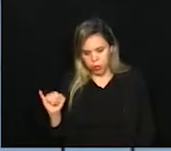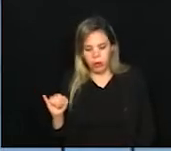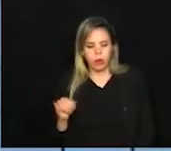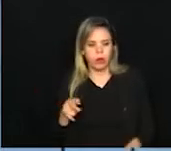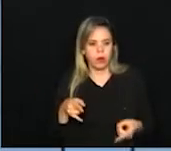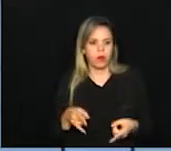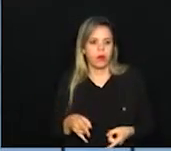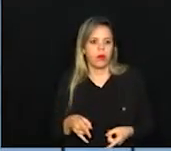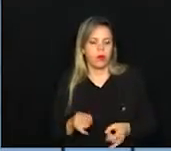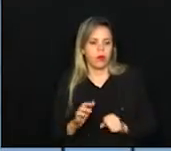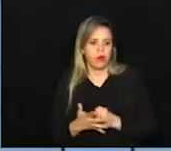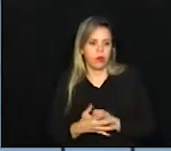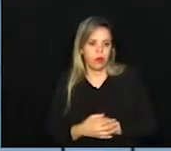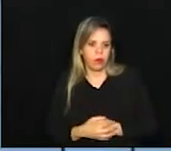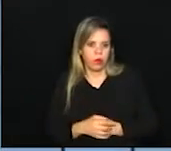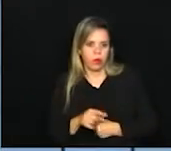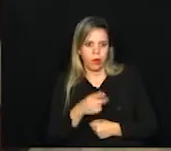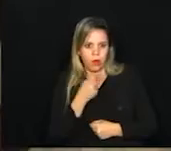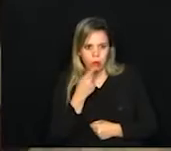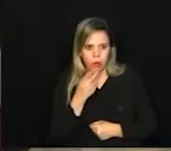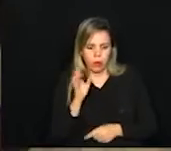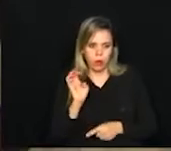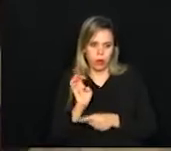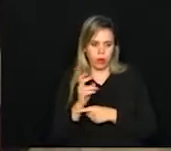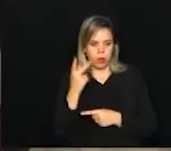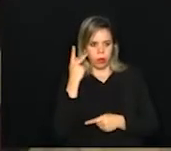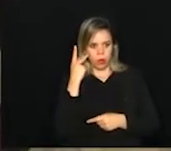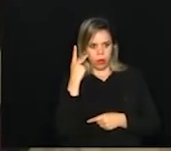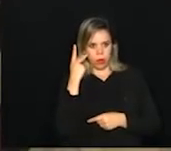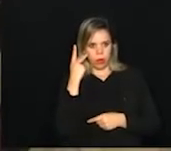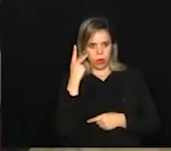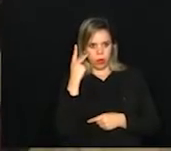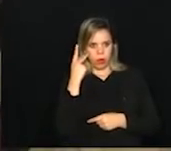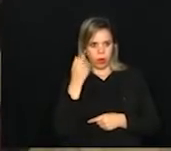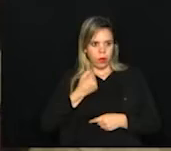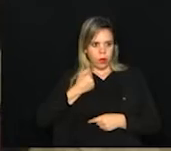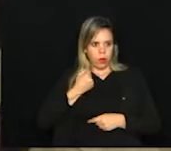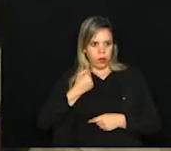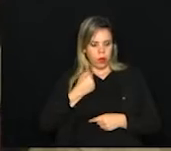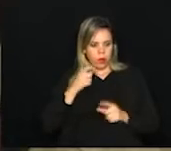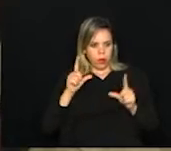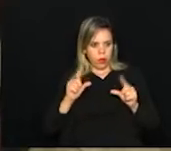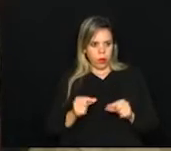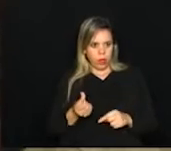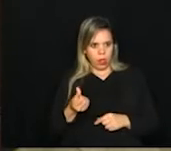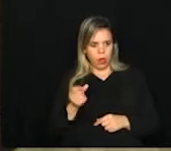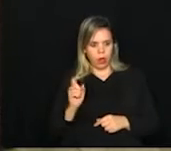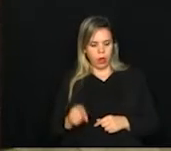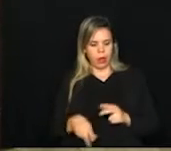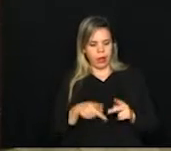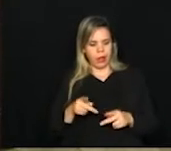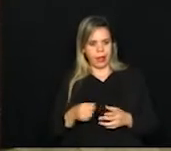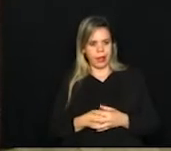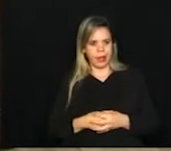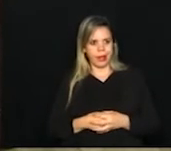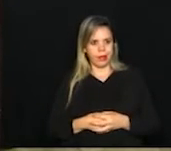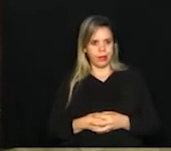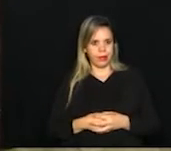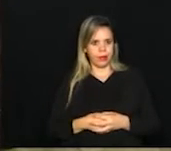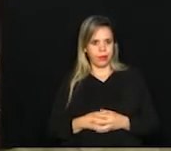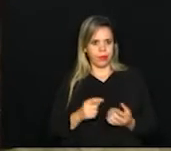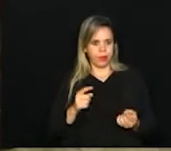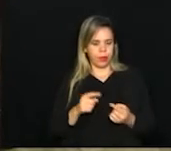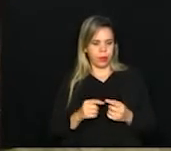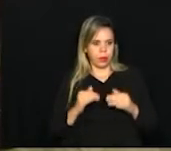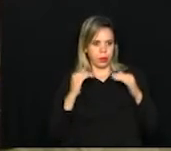leitos de UTI Covid. Quando você fala do estado de São Paulo, né, este número de menos de 6 mil pacientes, a gente atinge